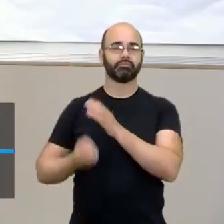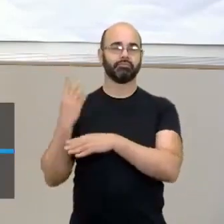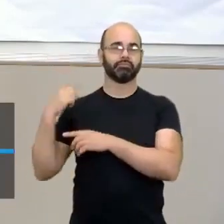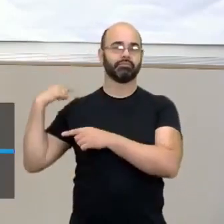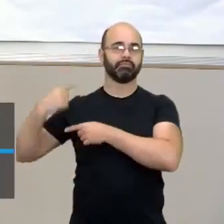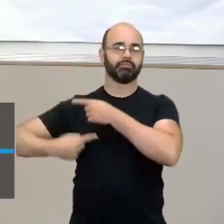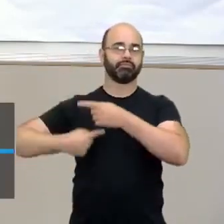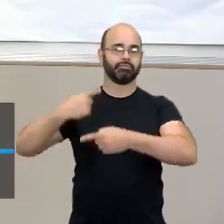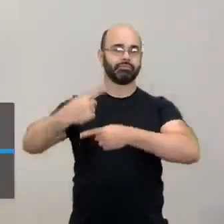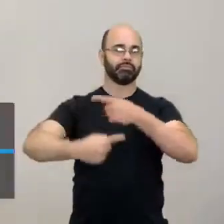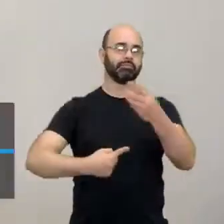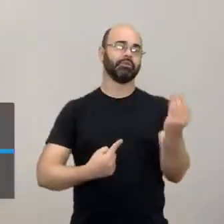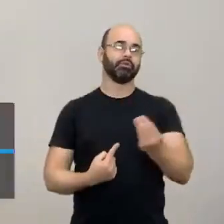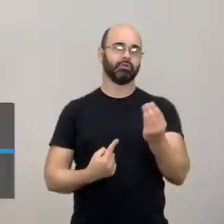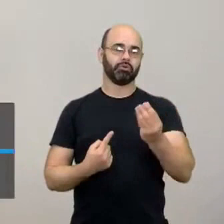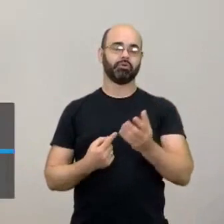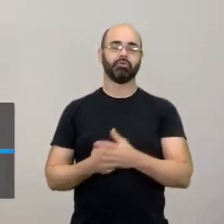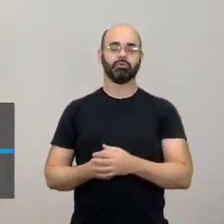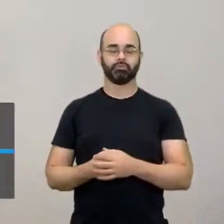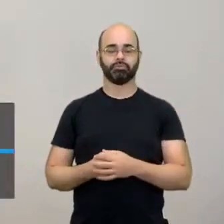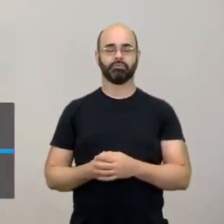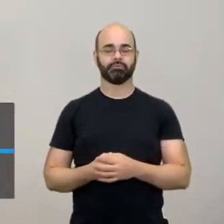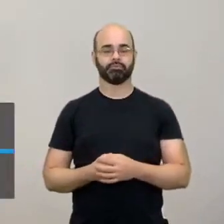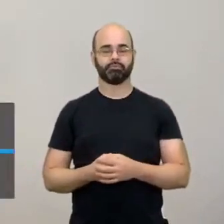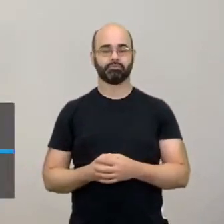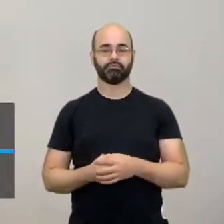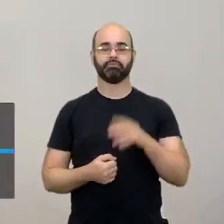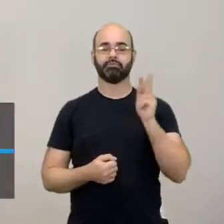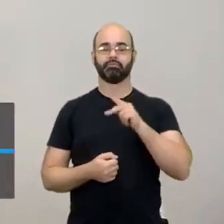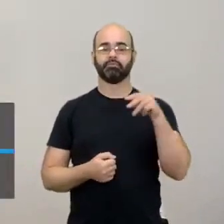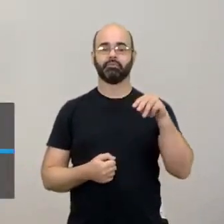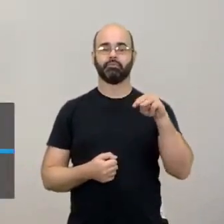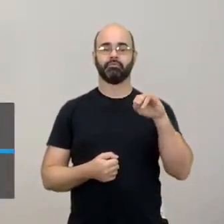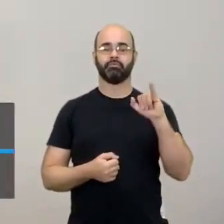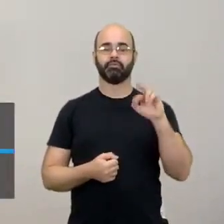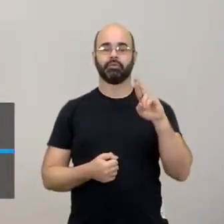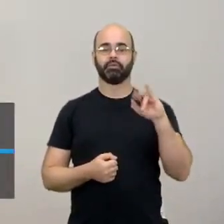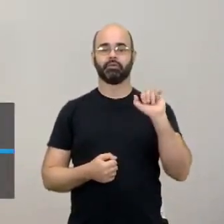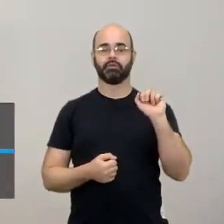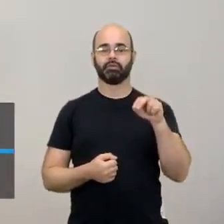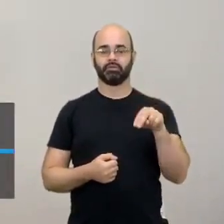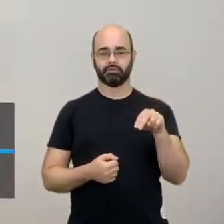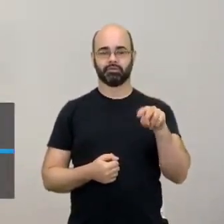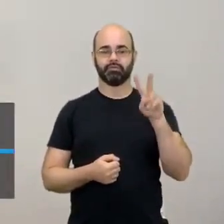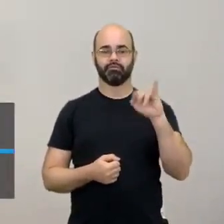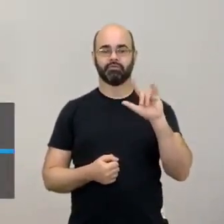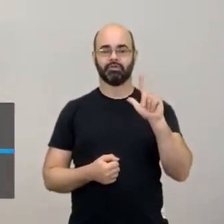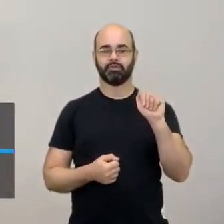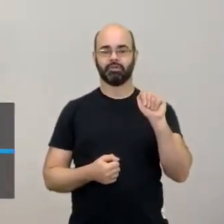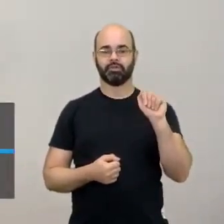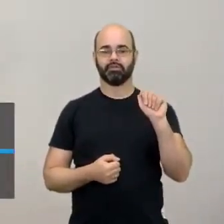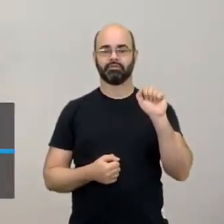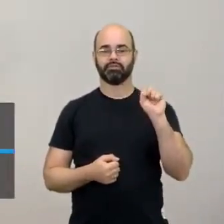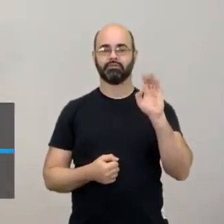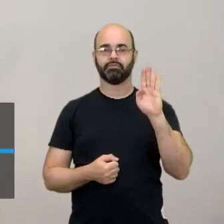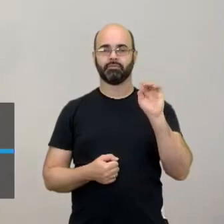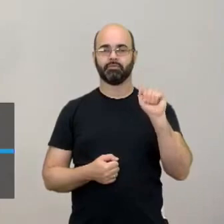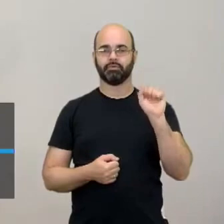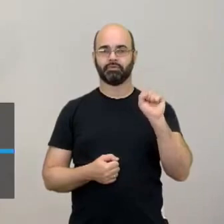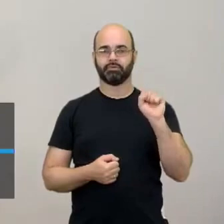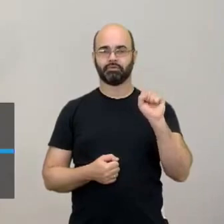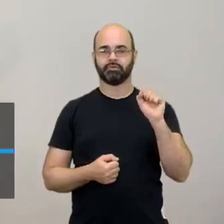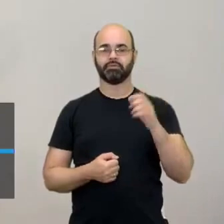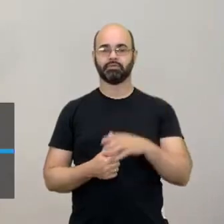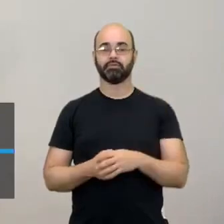perda delas. Ó, e a Pro Miriam, da escola Dirce Leopoldina Sintra Vilas Boas, de Pindamonhangaba, está presente.